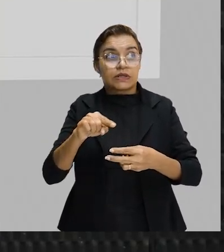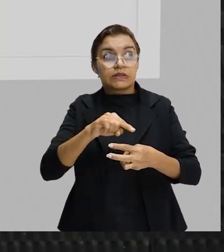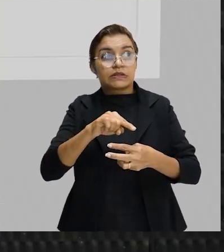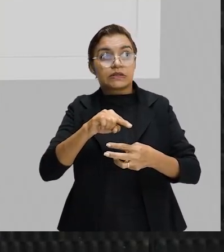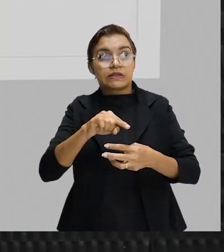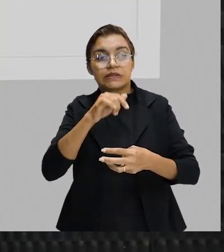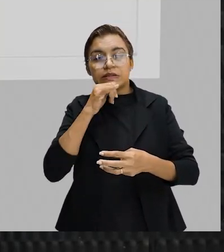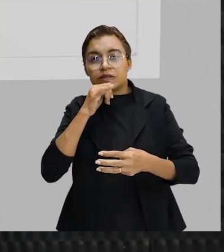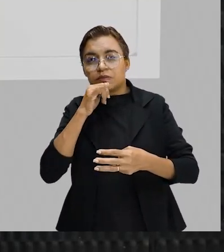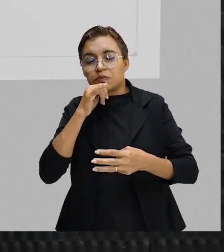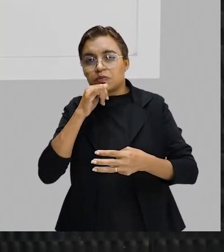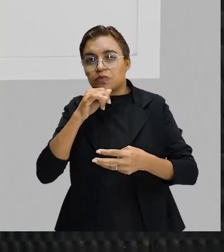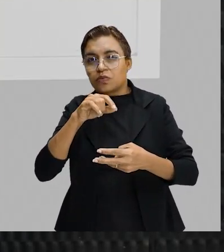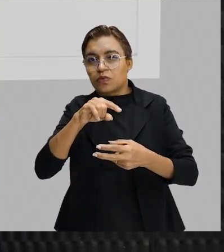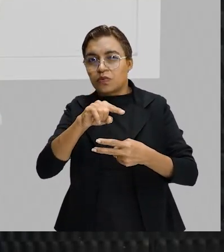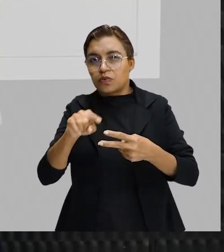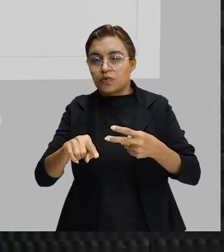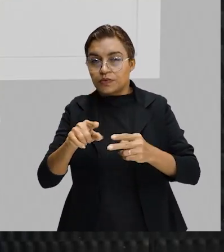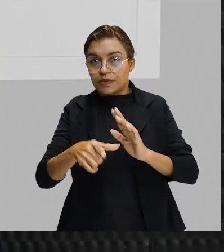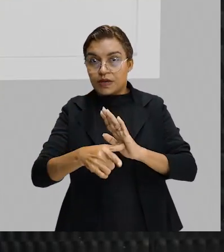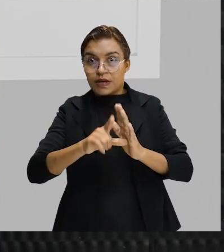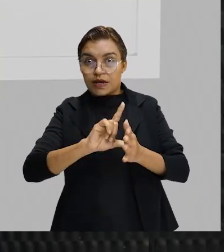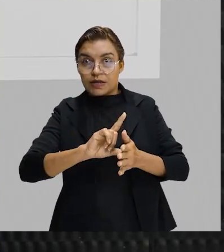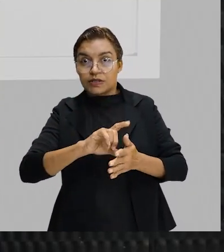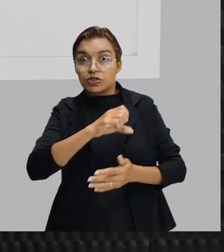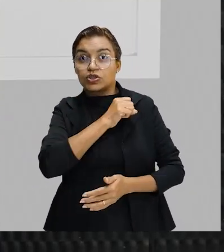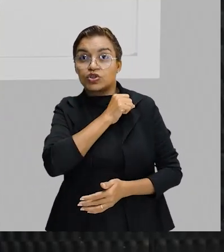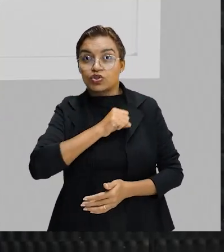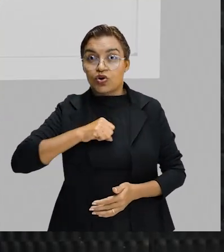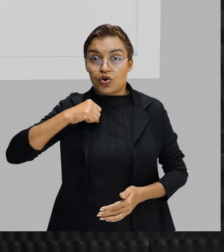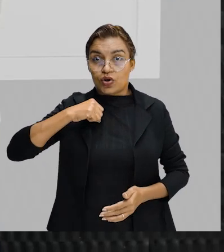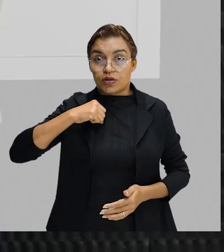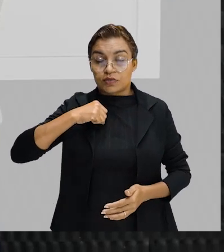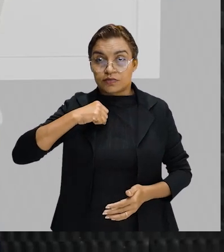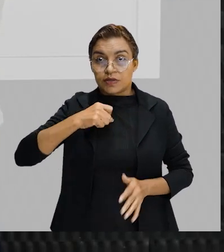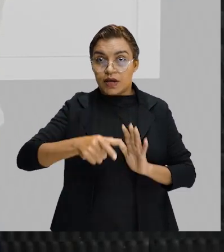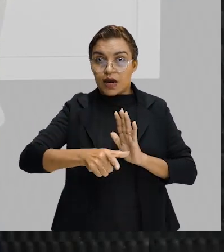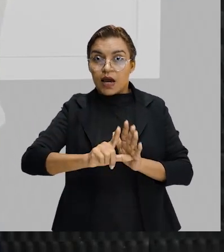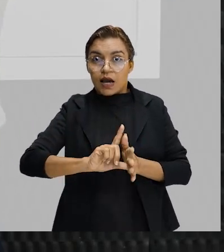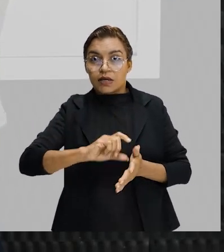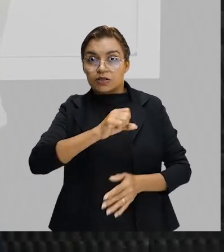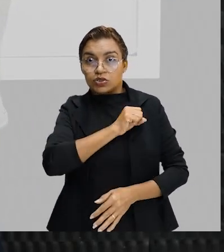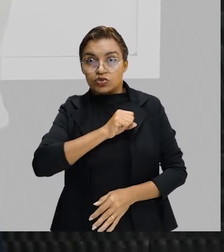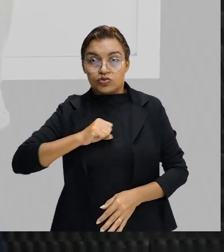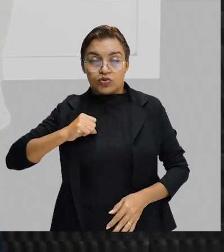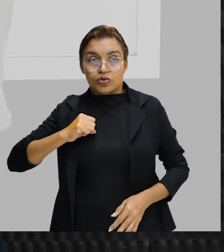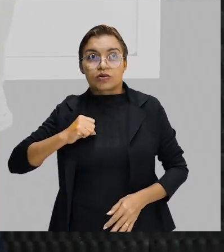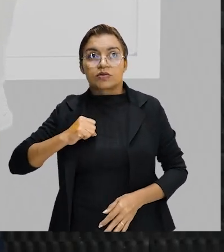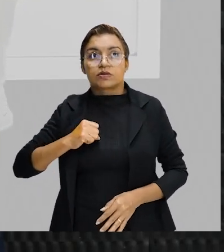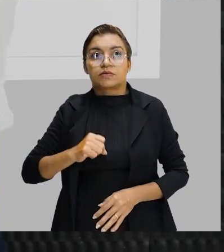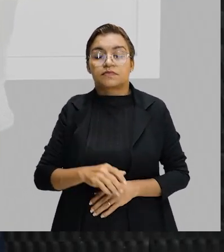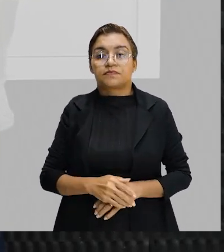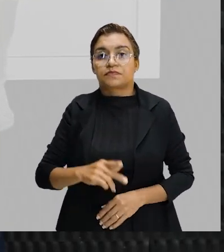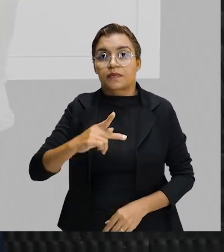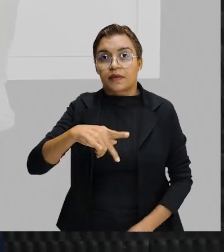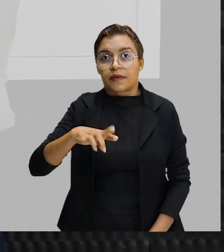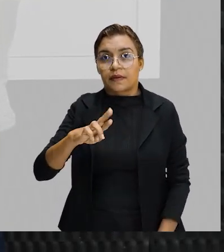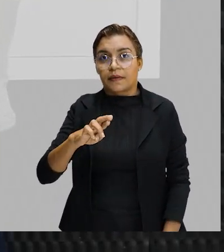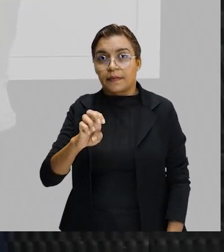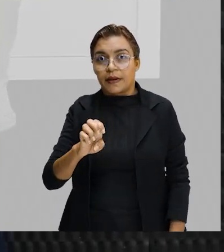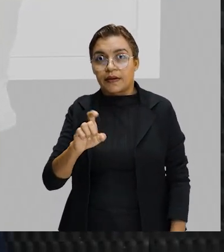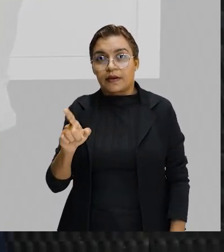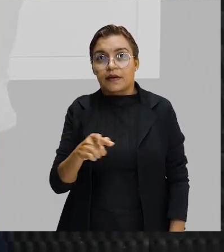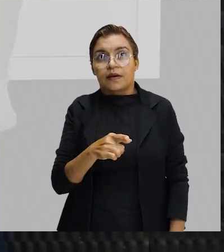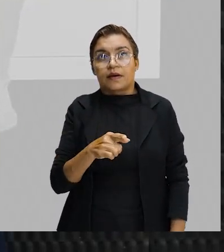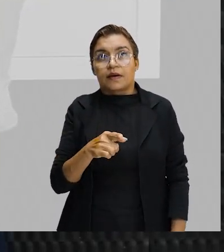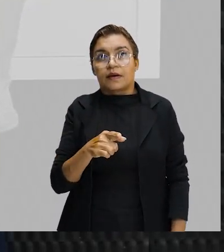famosos pré-socráticos. Então, olha só, os pré-socráticos estão aqui